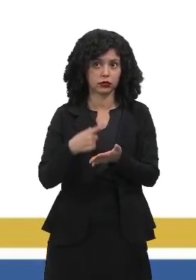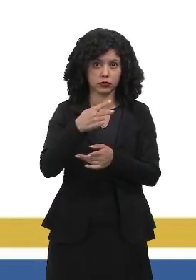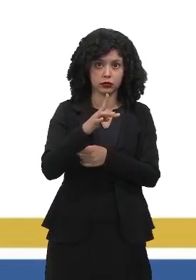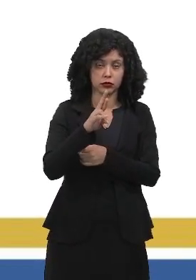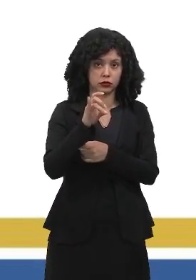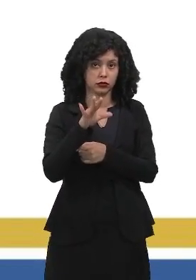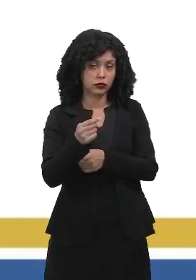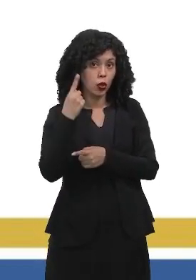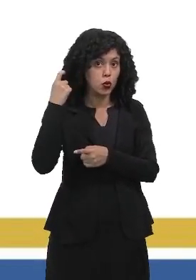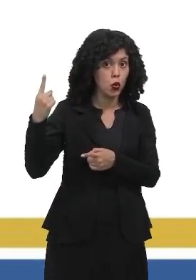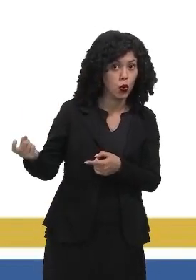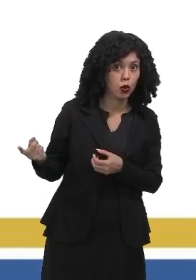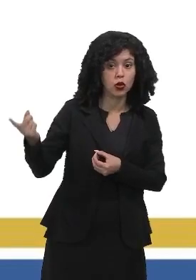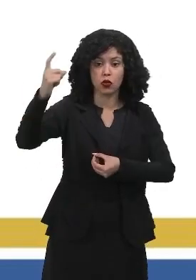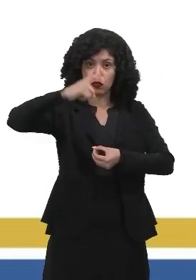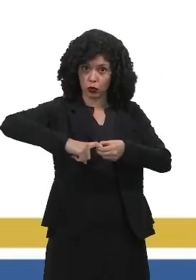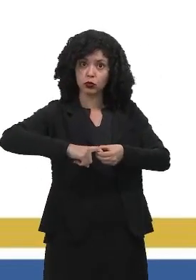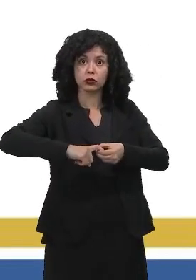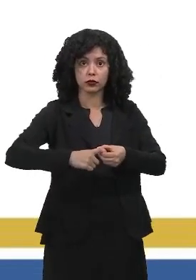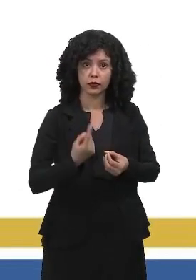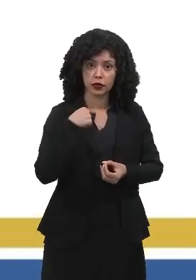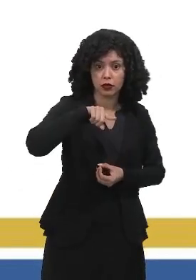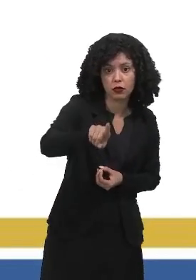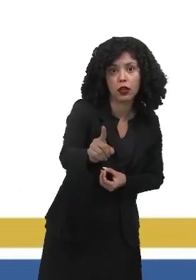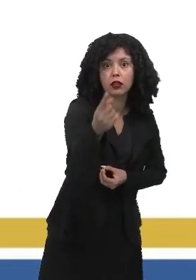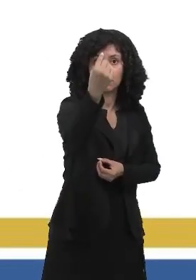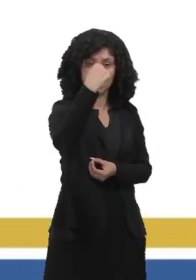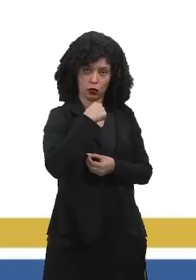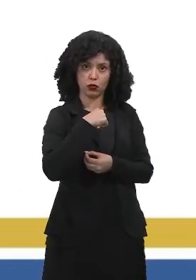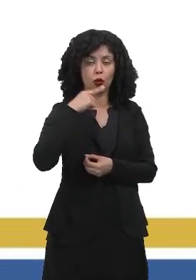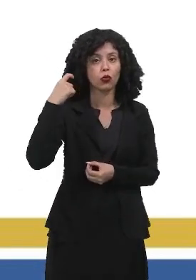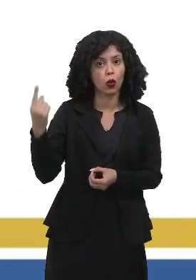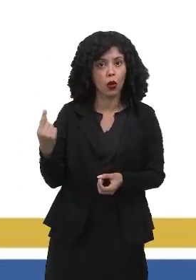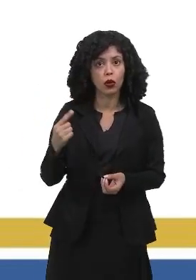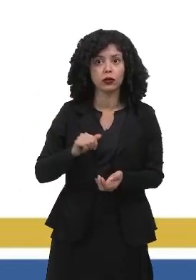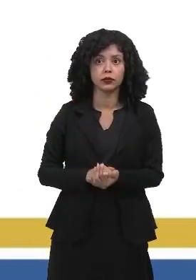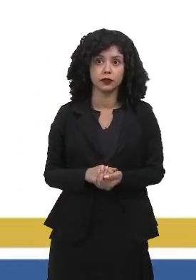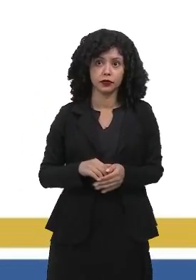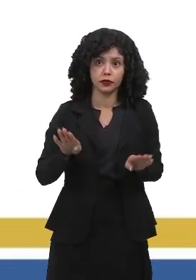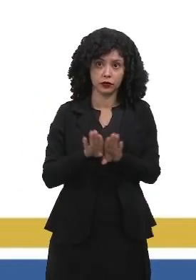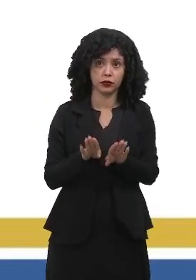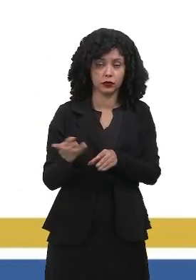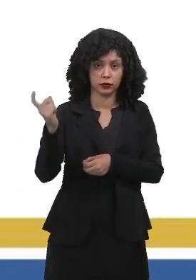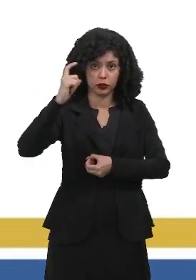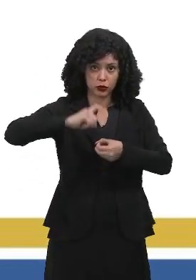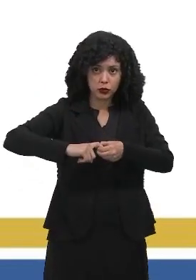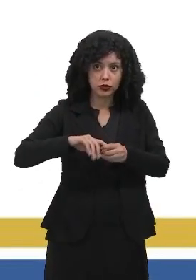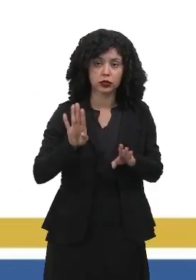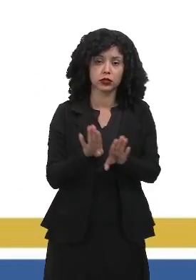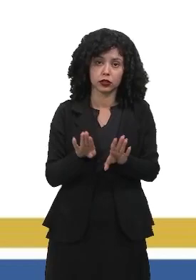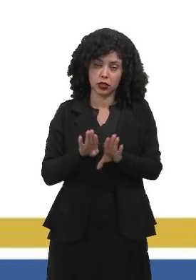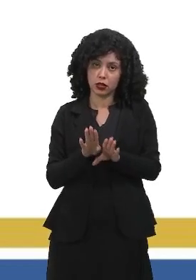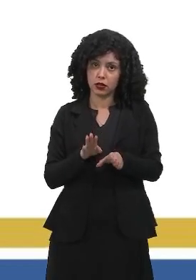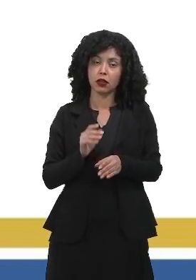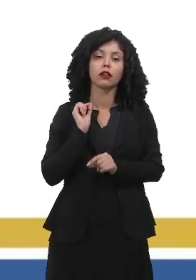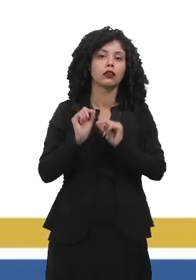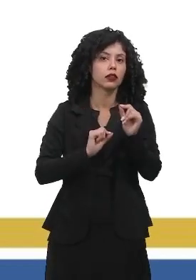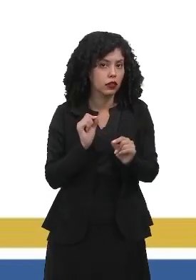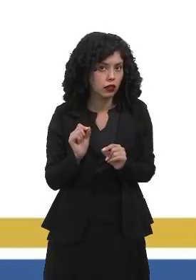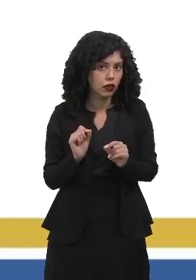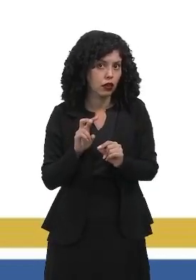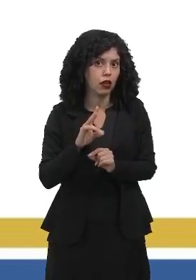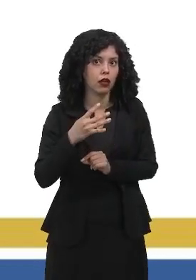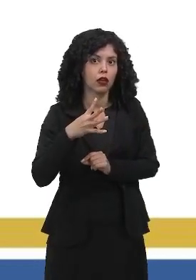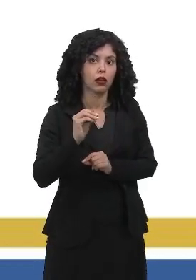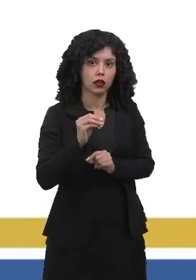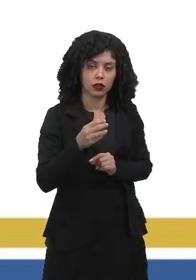probabilidade que o som ele vai e ele volta. Se o som ele vai de uma ponta a outra do líquido e volta, ele vai percorrer o quê?